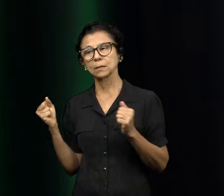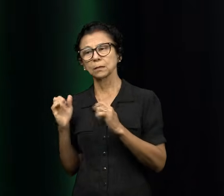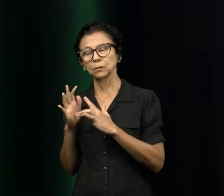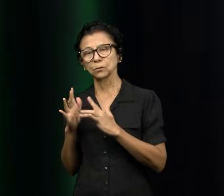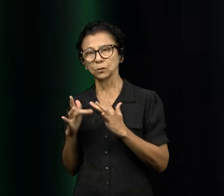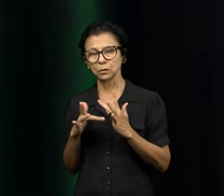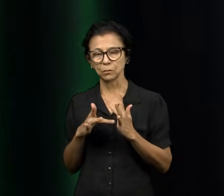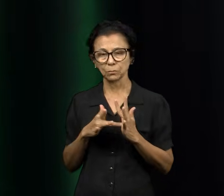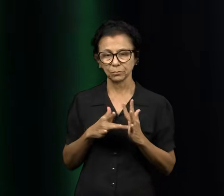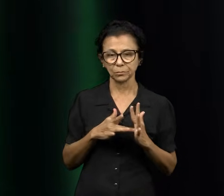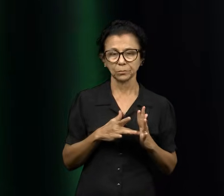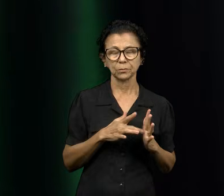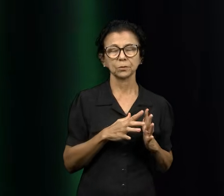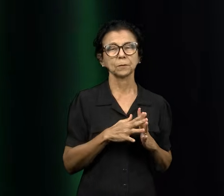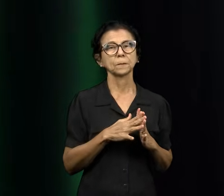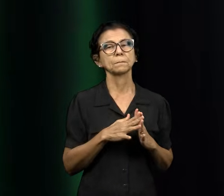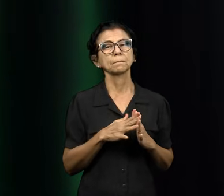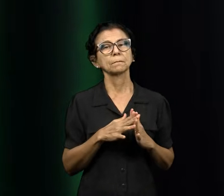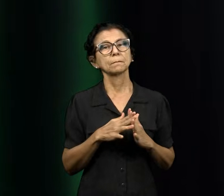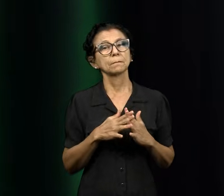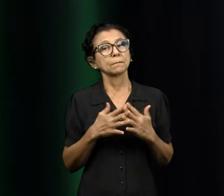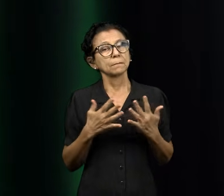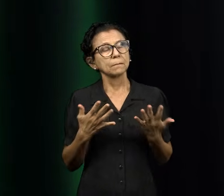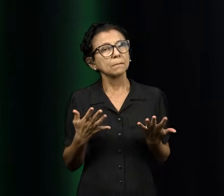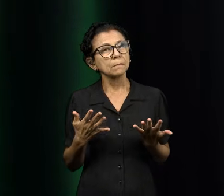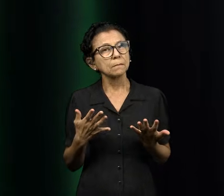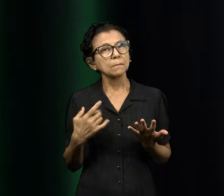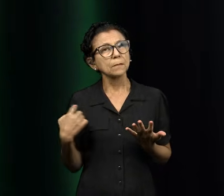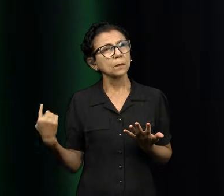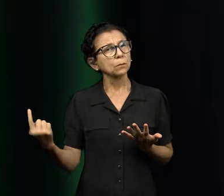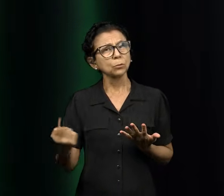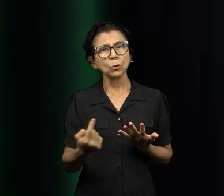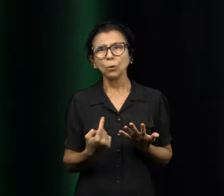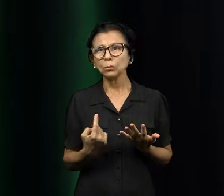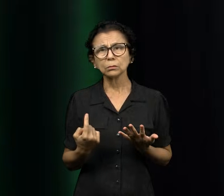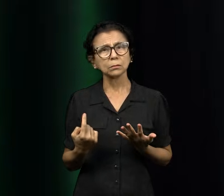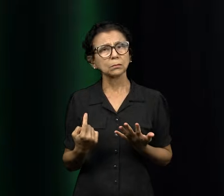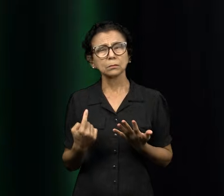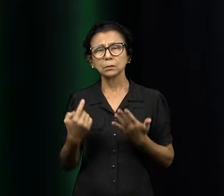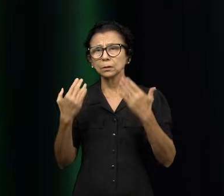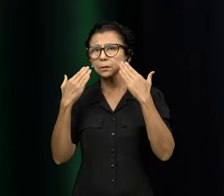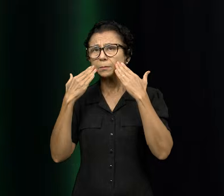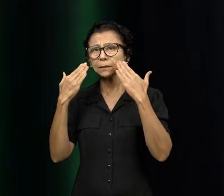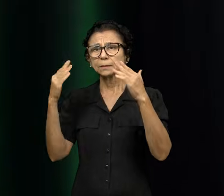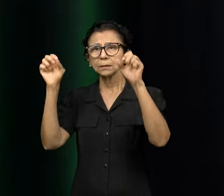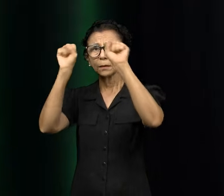a salvação, aceitaram o Senhor. A Bíblia diz que todos terão que comparecer ante o